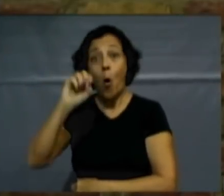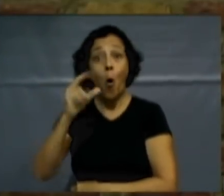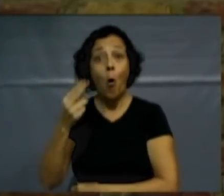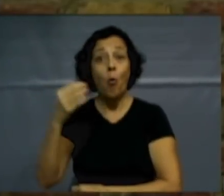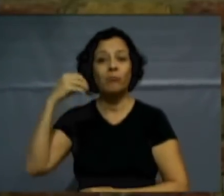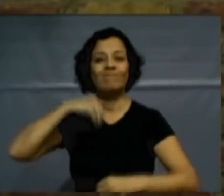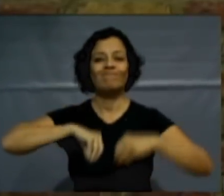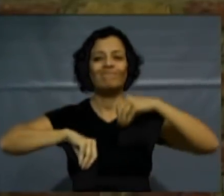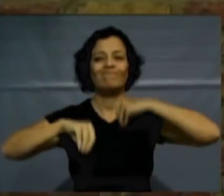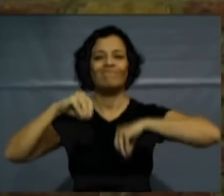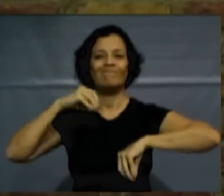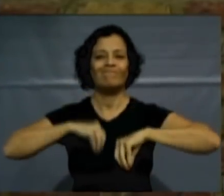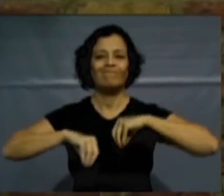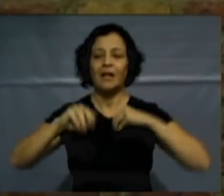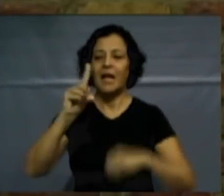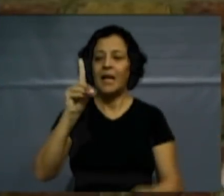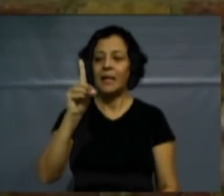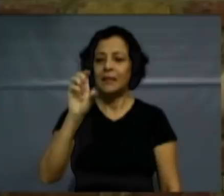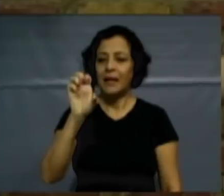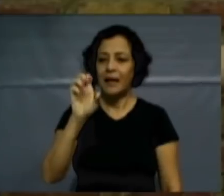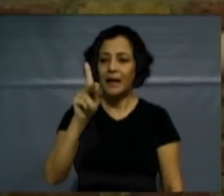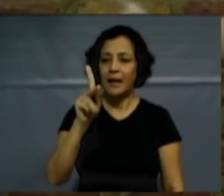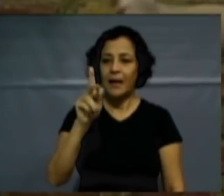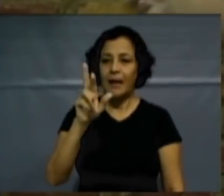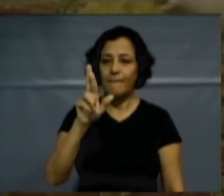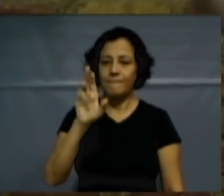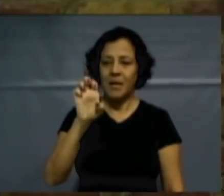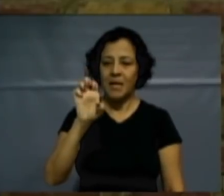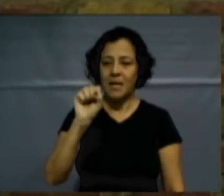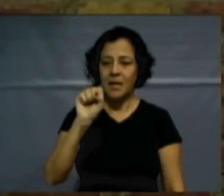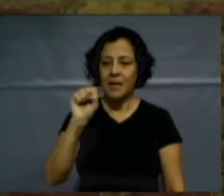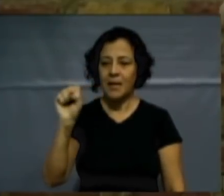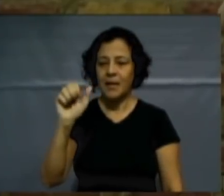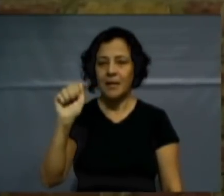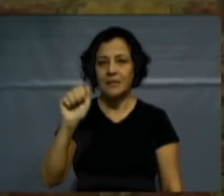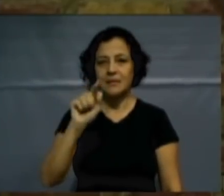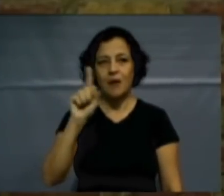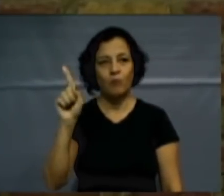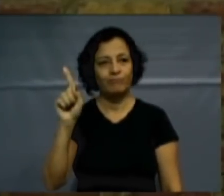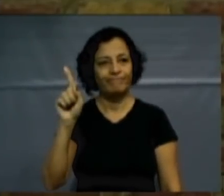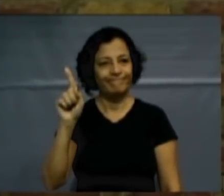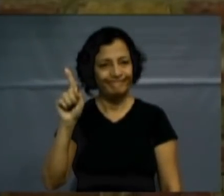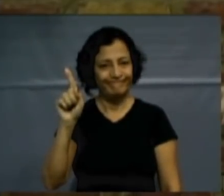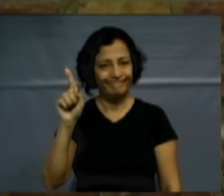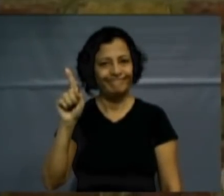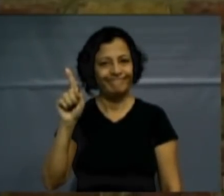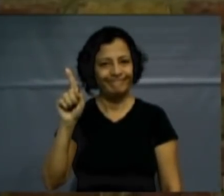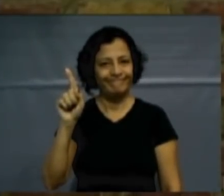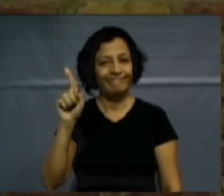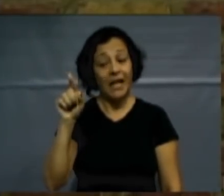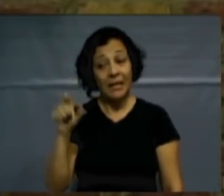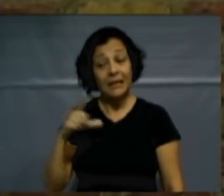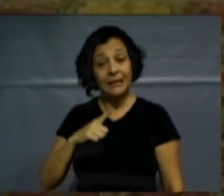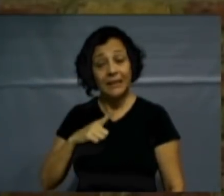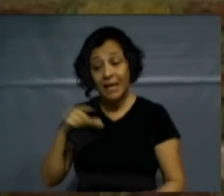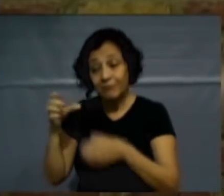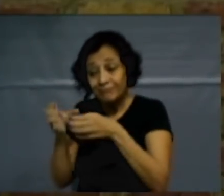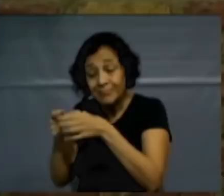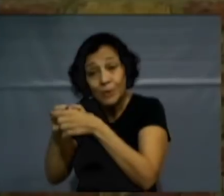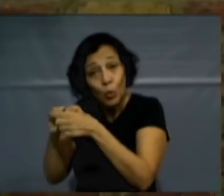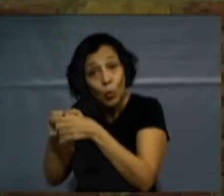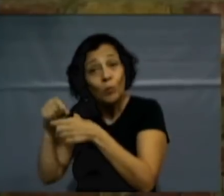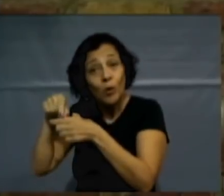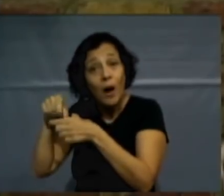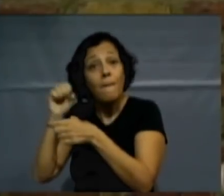depressão. Isso significa dizer que 1/4, 25% da Assembleia que aqui está hoje, está com depressão. E